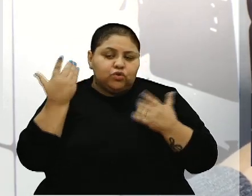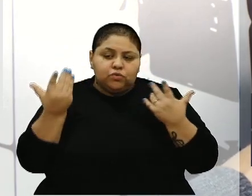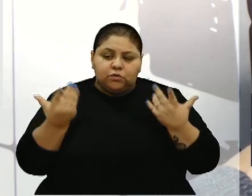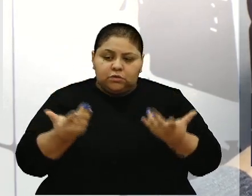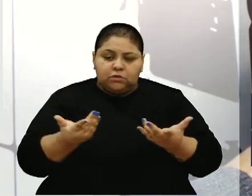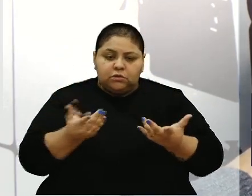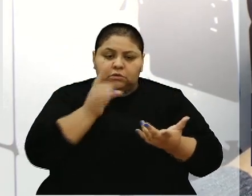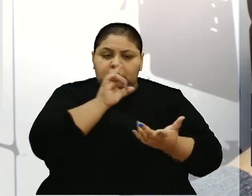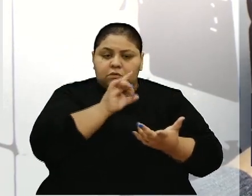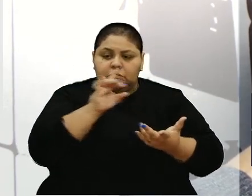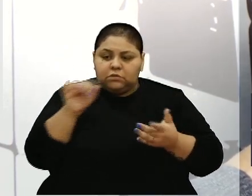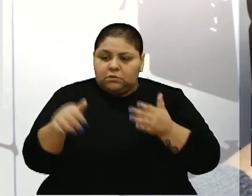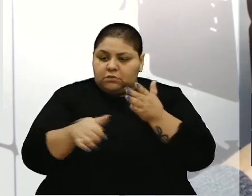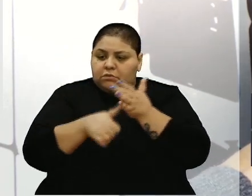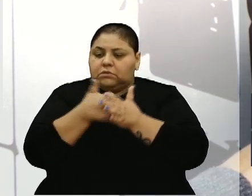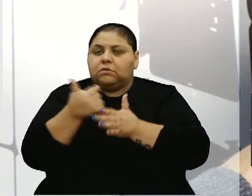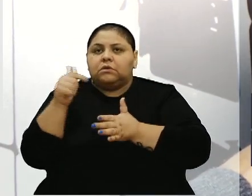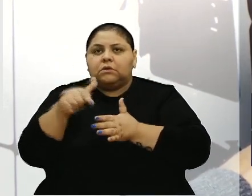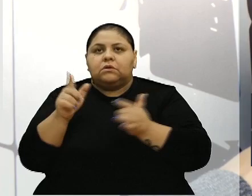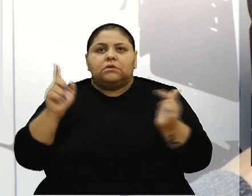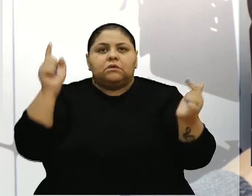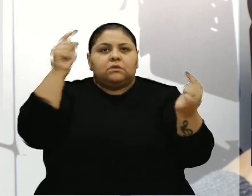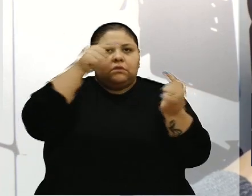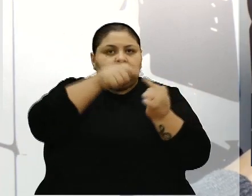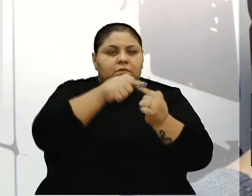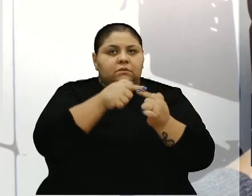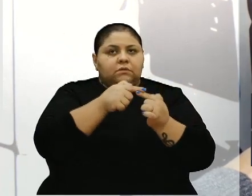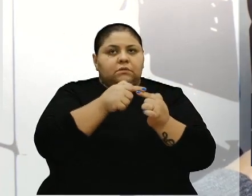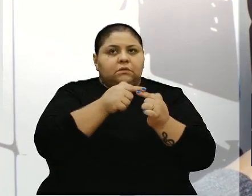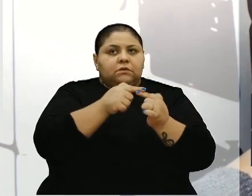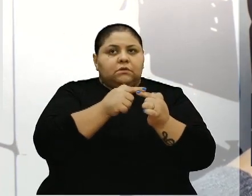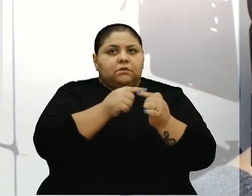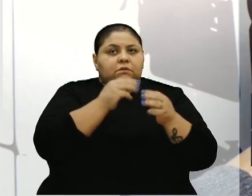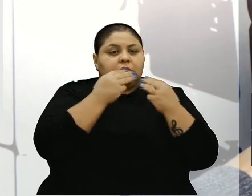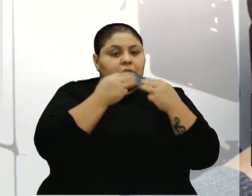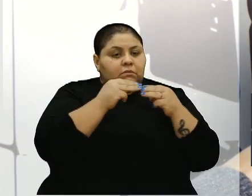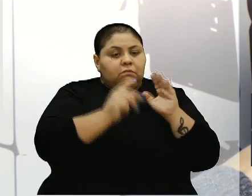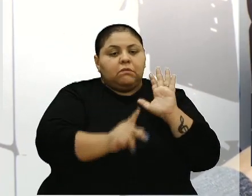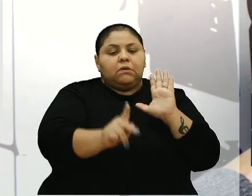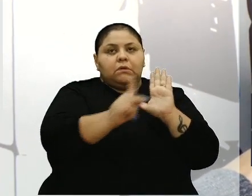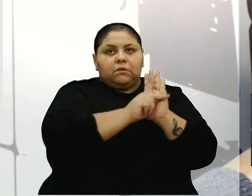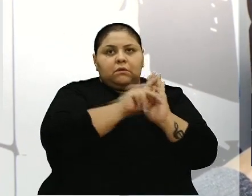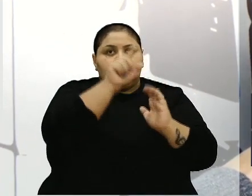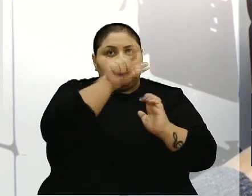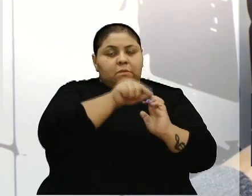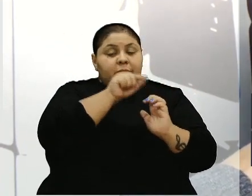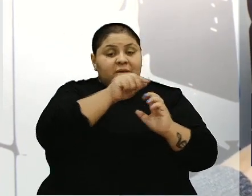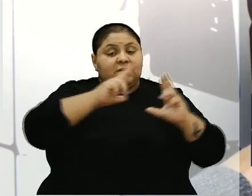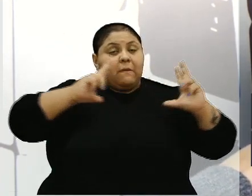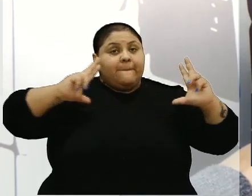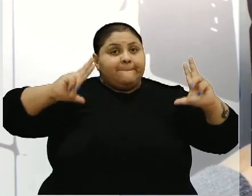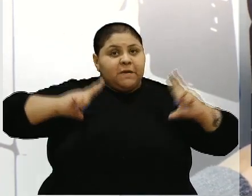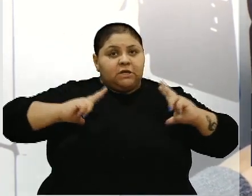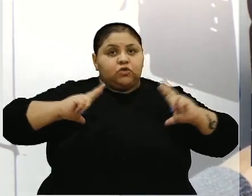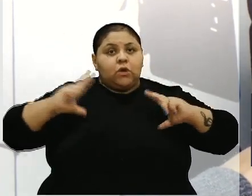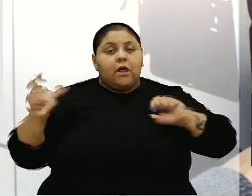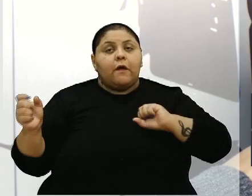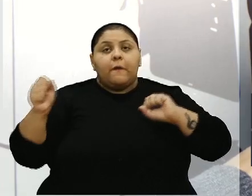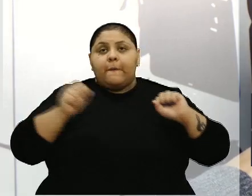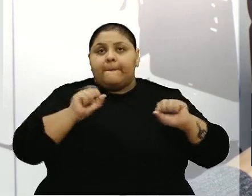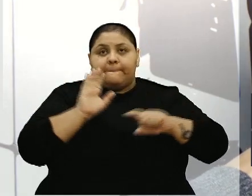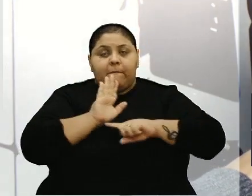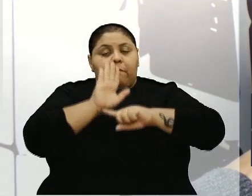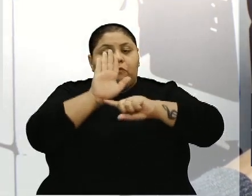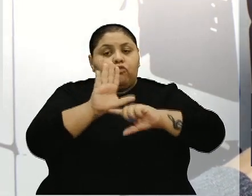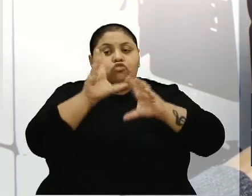e cada dia vai melhorando Então essa é a ideia que eu tenho desse equipamento é um projeto de uma empresa privada né que pode ajudar aí